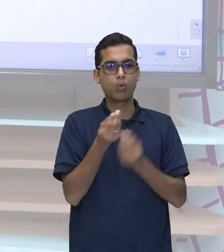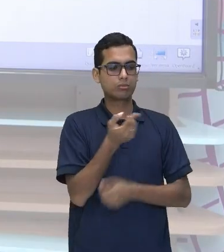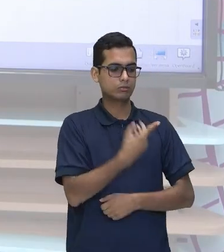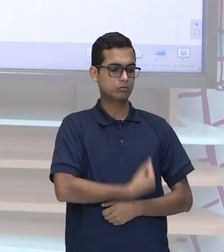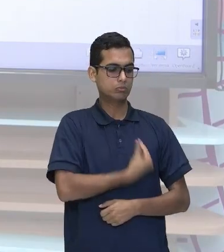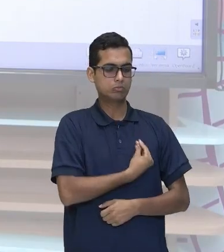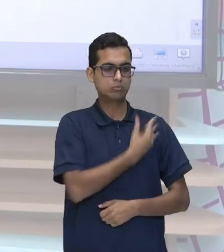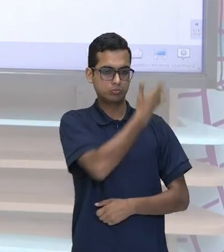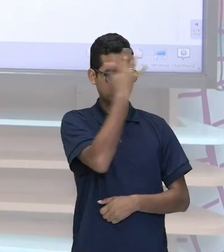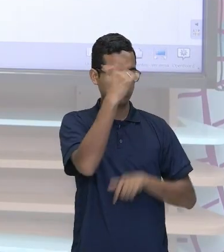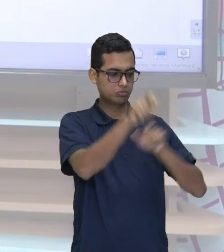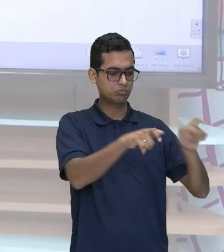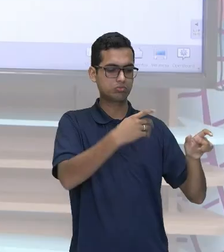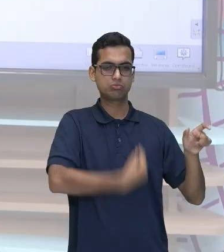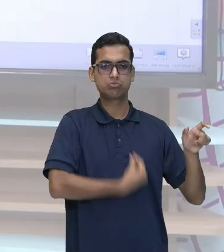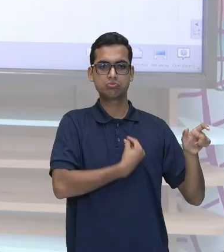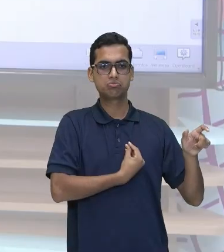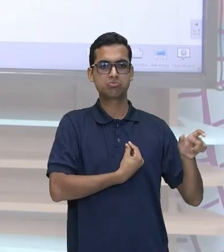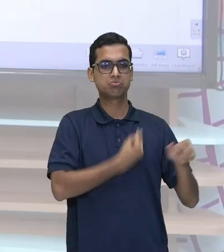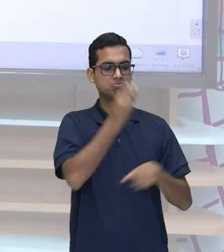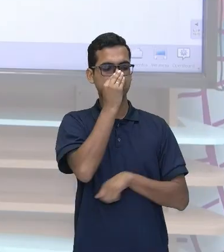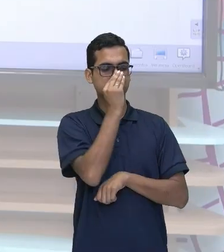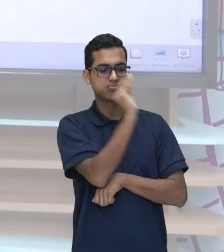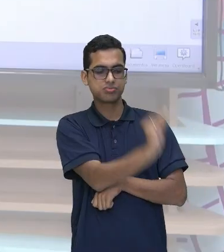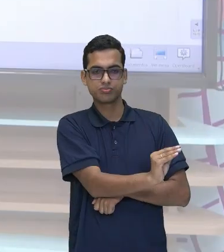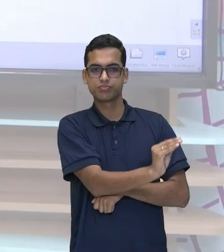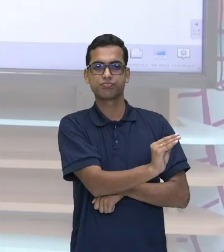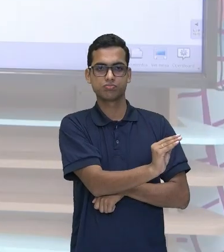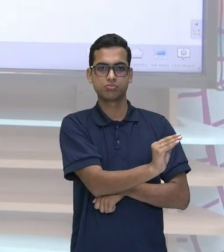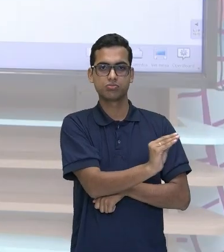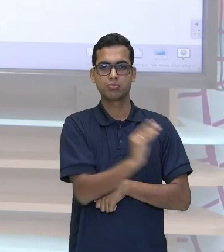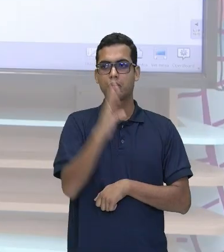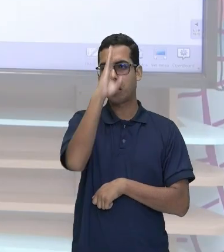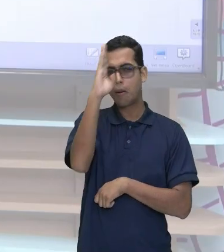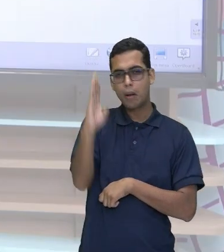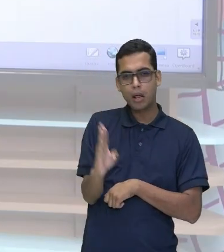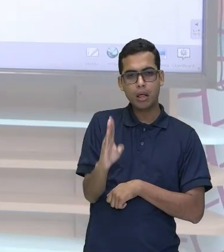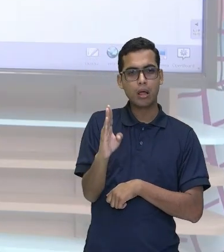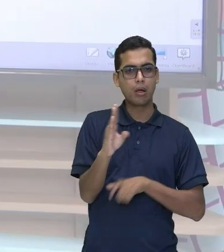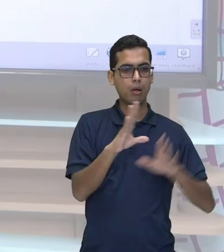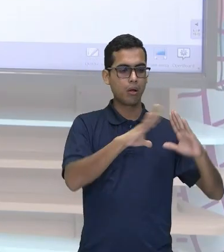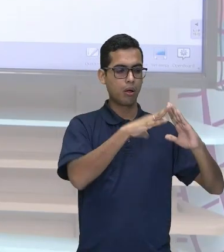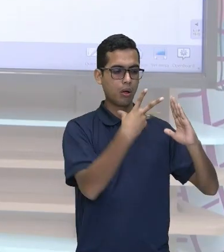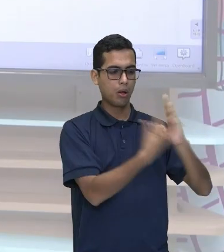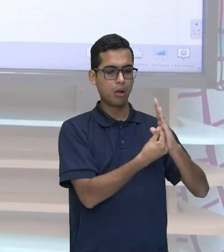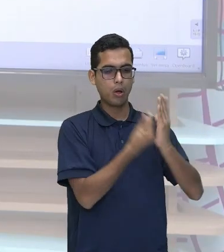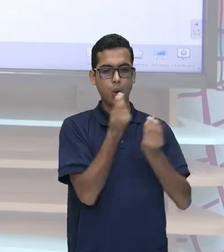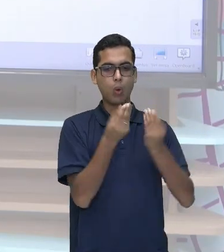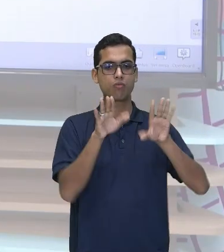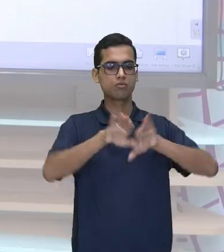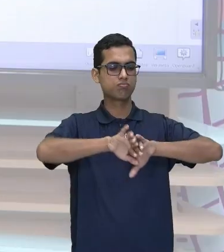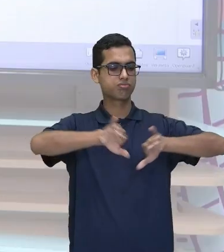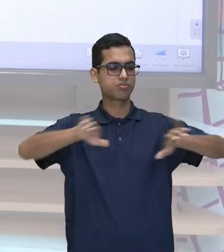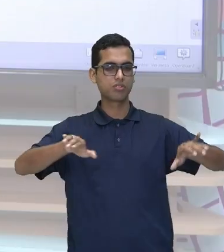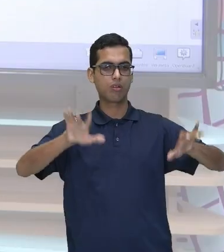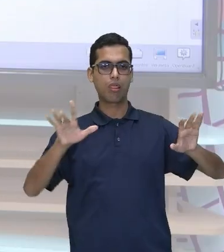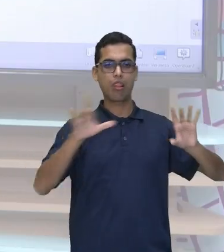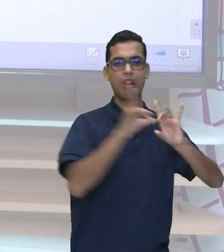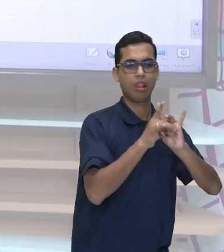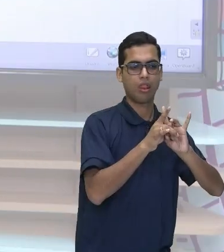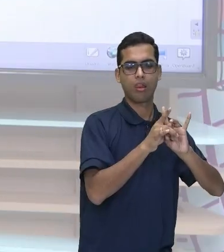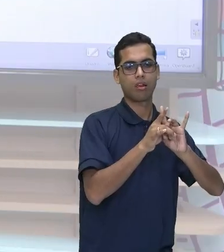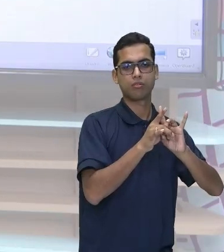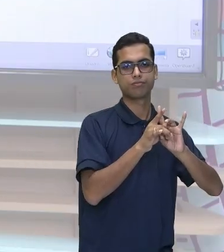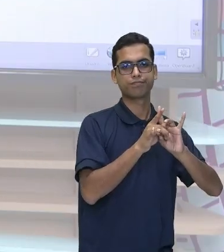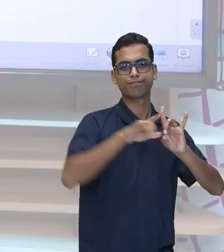parte do Brasil, né? E aí acabam enfrentando esses principais desafios. Nós temos também